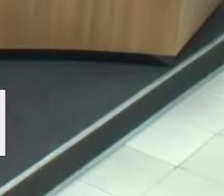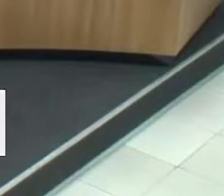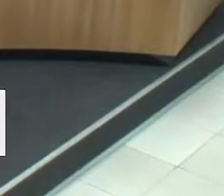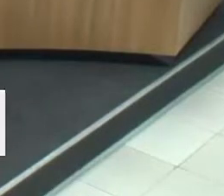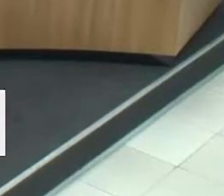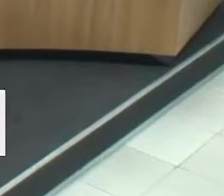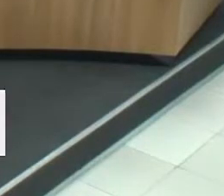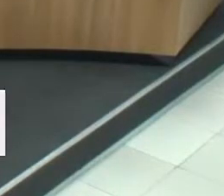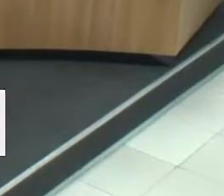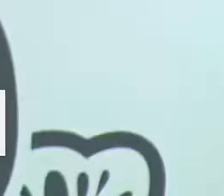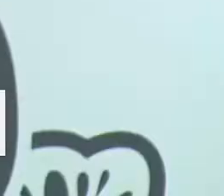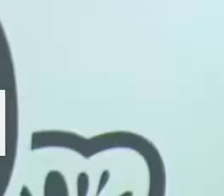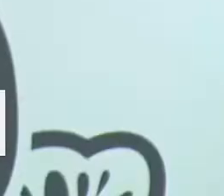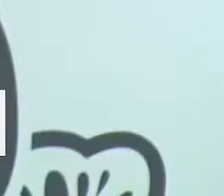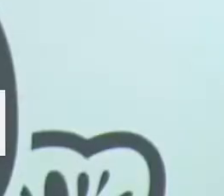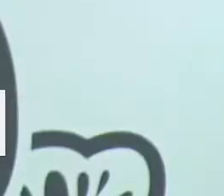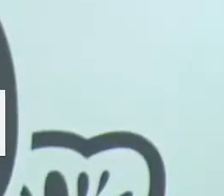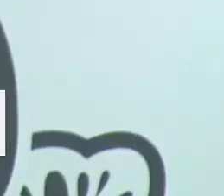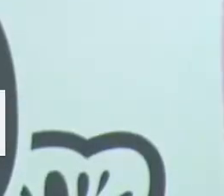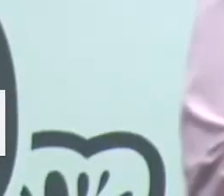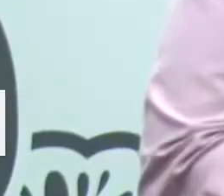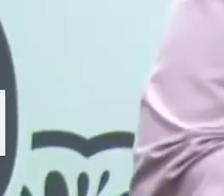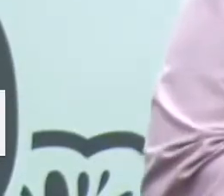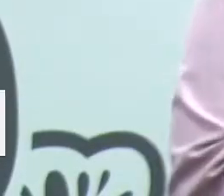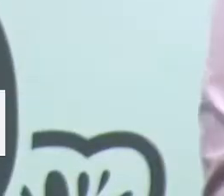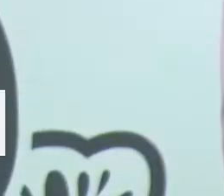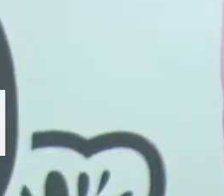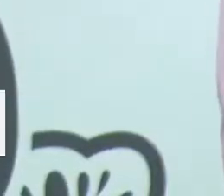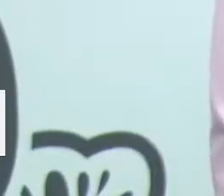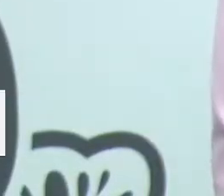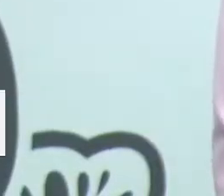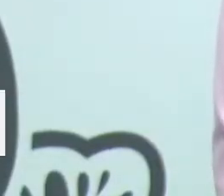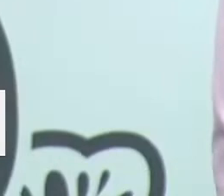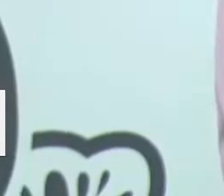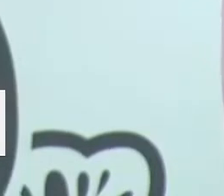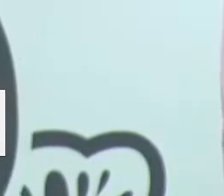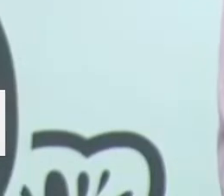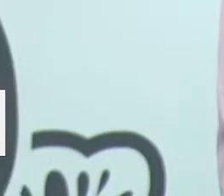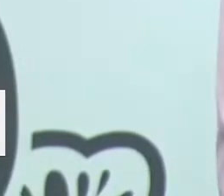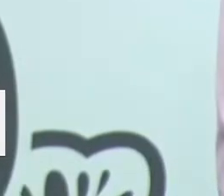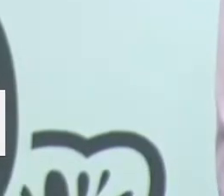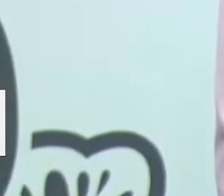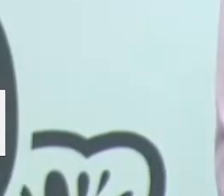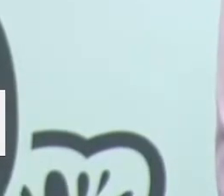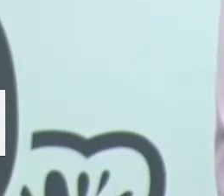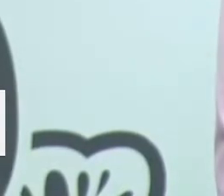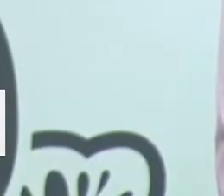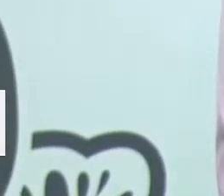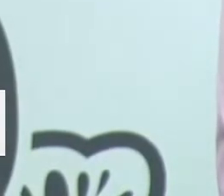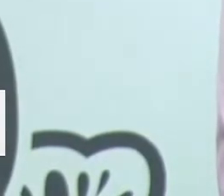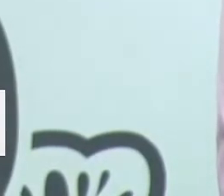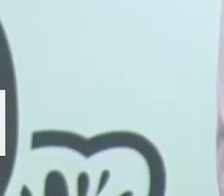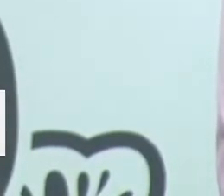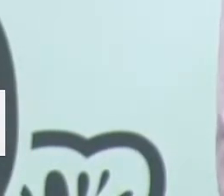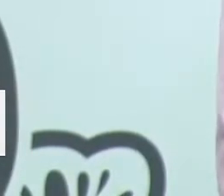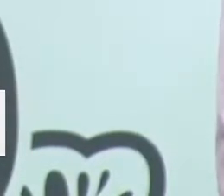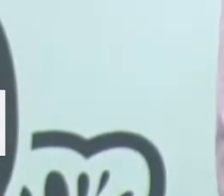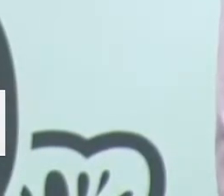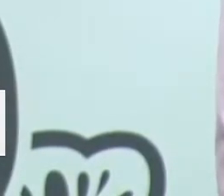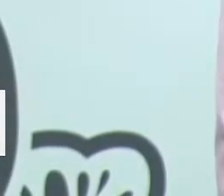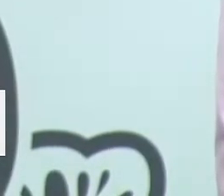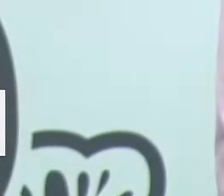foi falado, então não vou me delongar muito nisso. E gostaria de dizer que essa apresentação ela é muito singela, foi